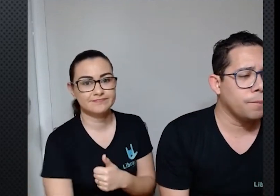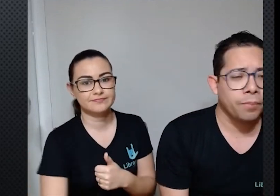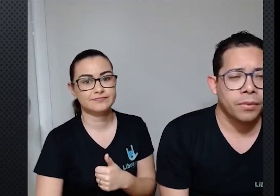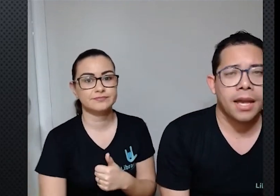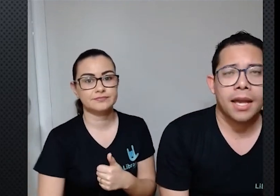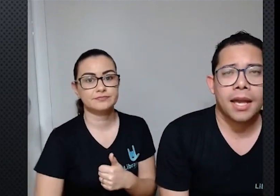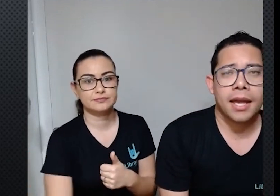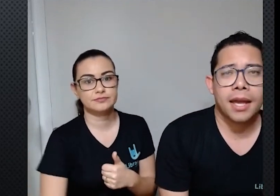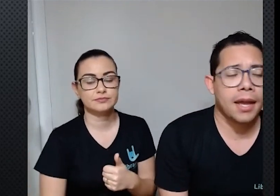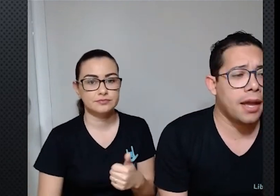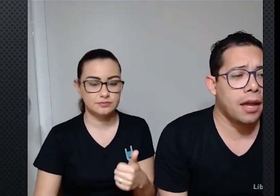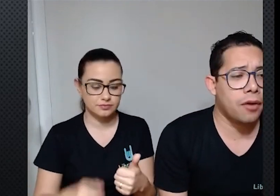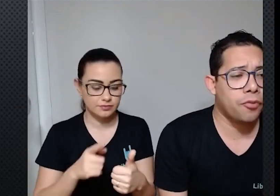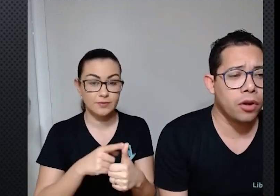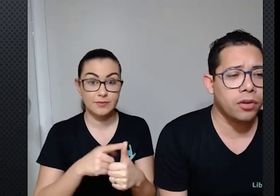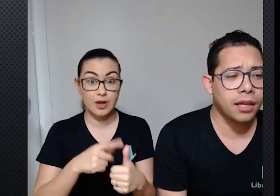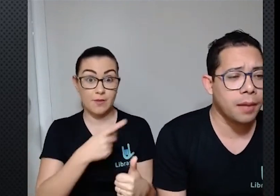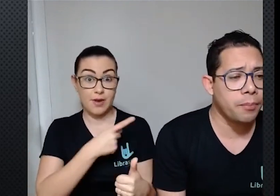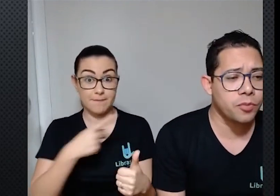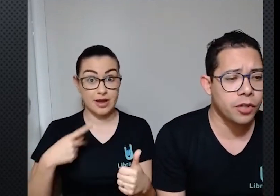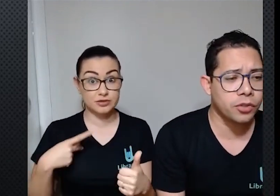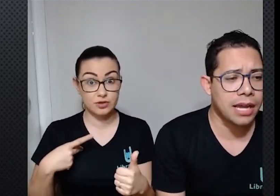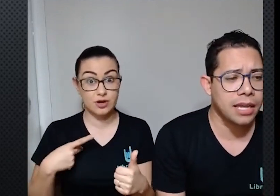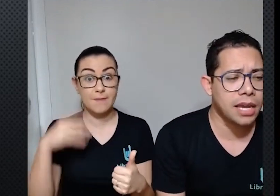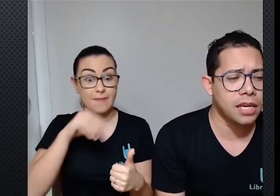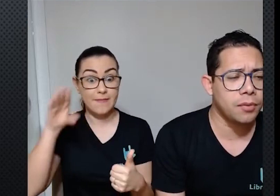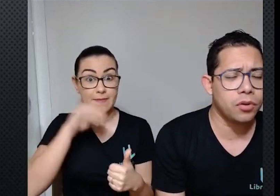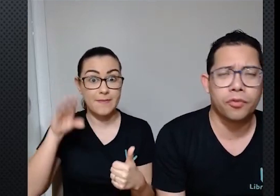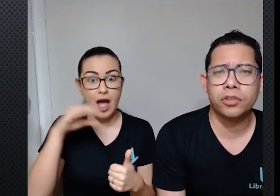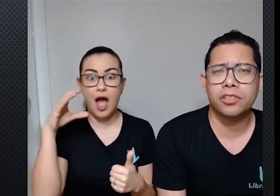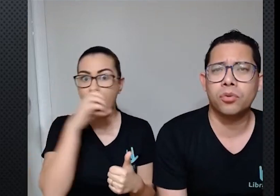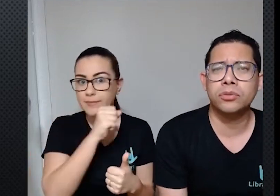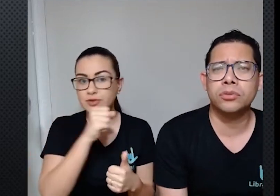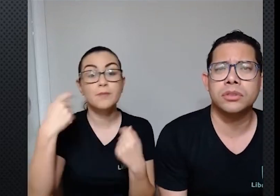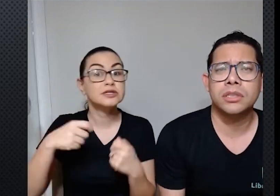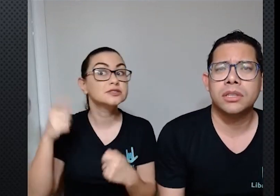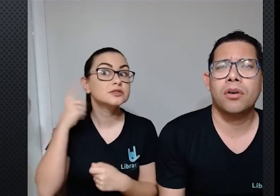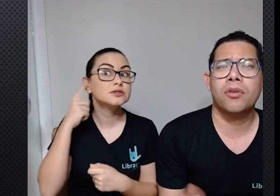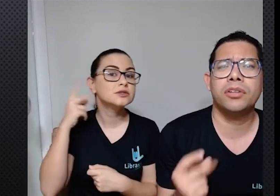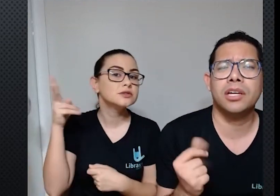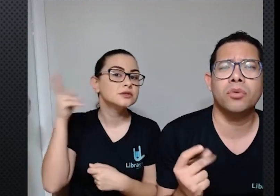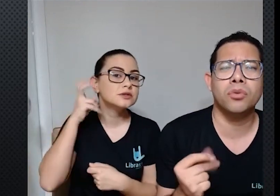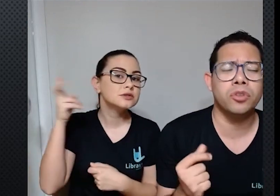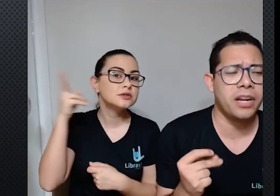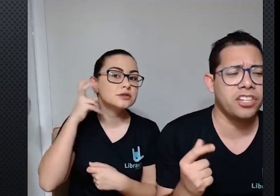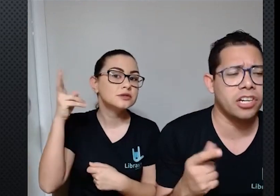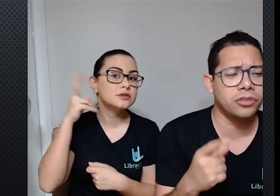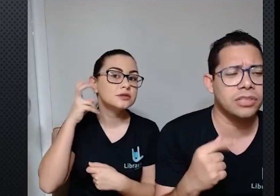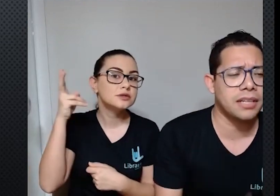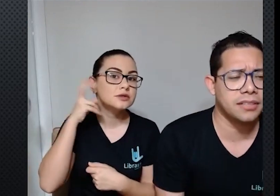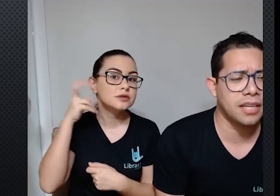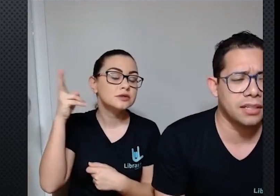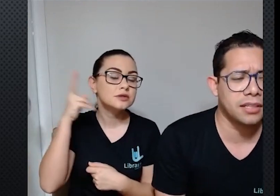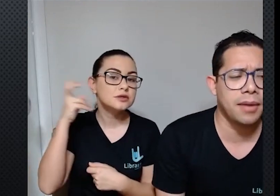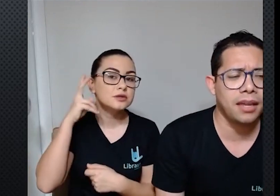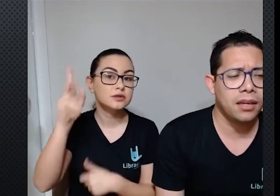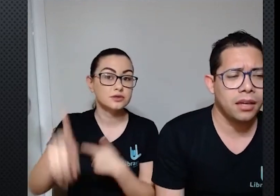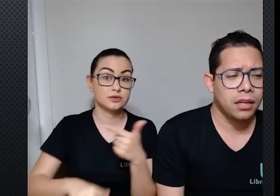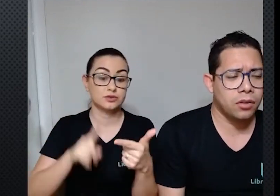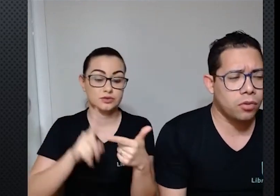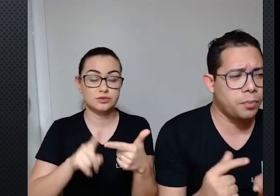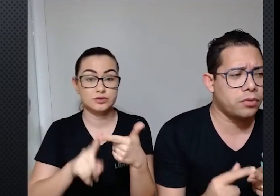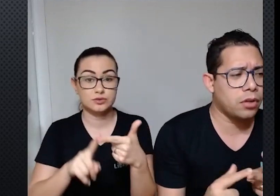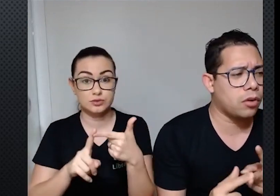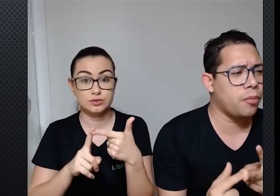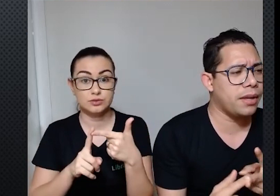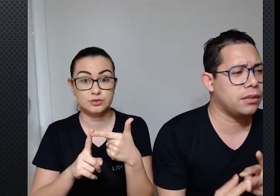segundo foi o que, quem pode me ajudar aí? Quem lembra qual foi o segundo? Qual foi o segundo? Para a gente ajudar a Tarciana também.